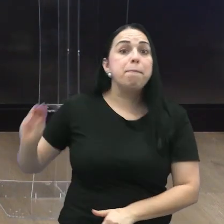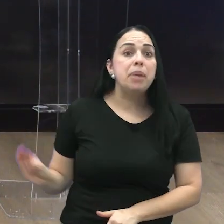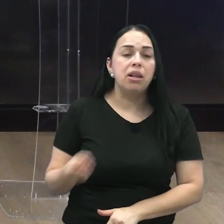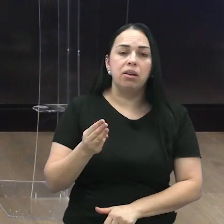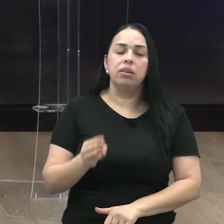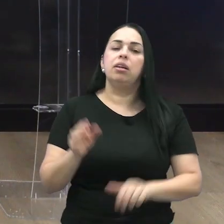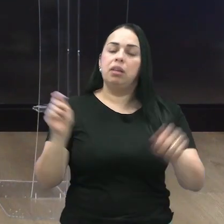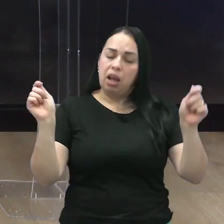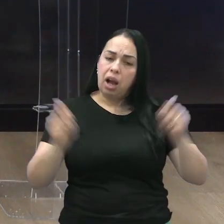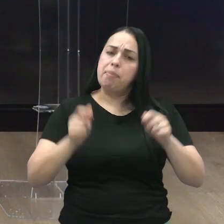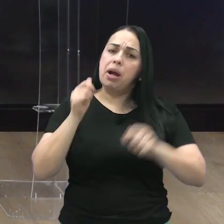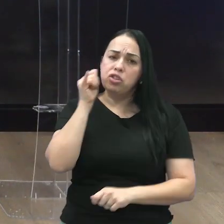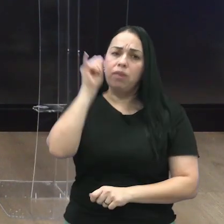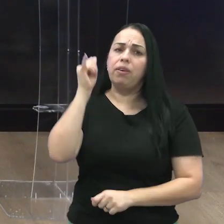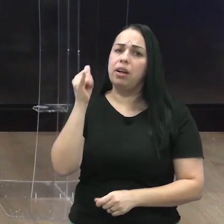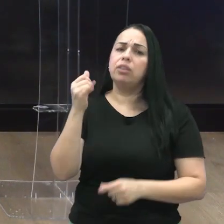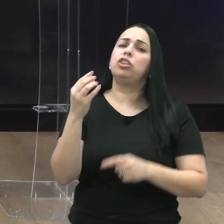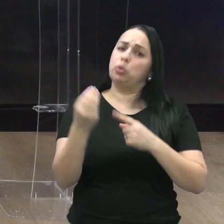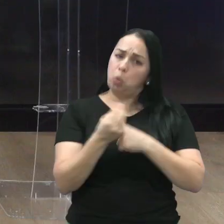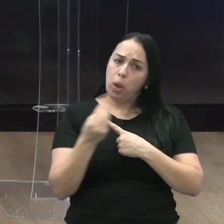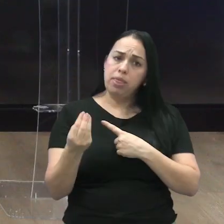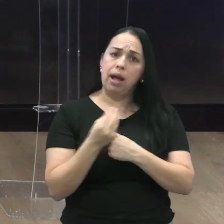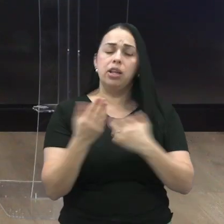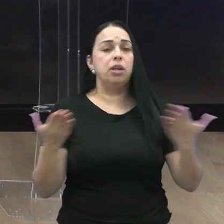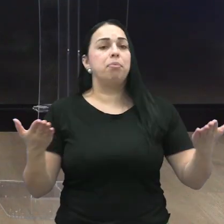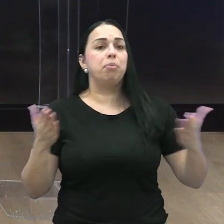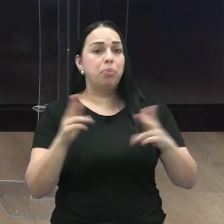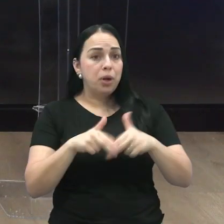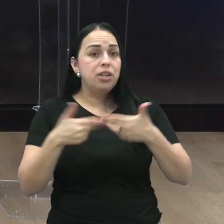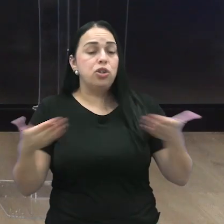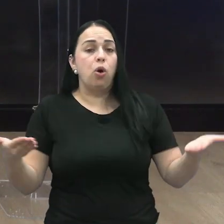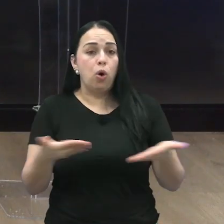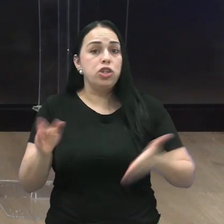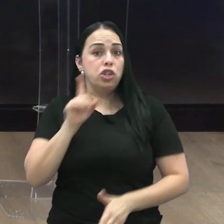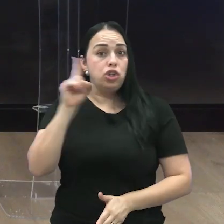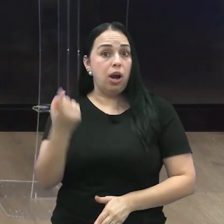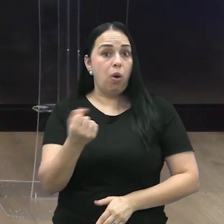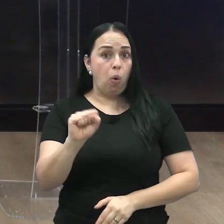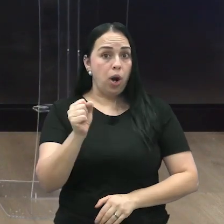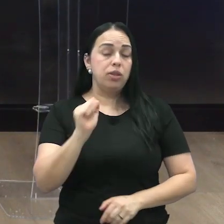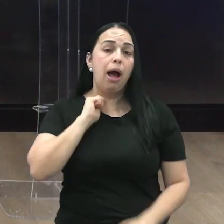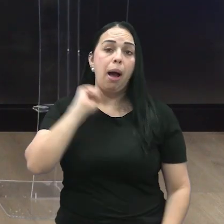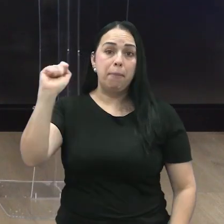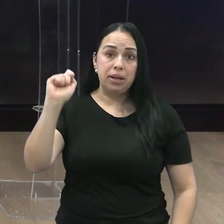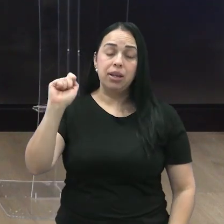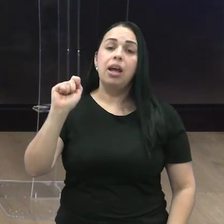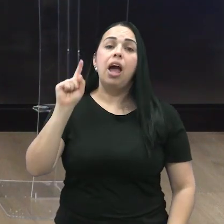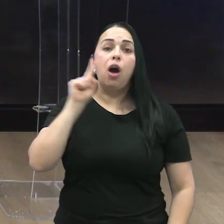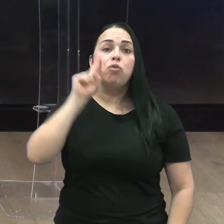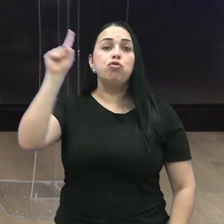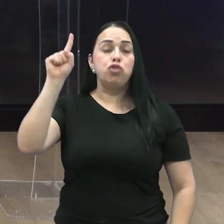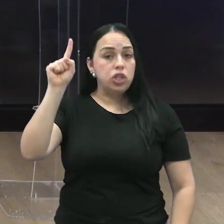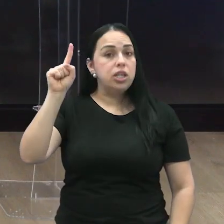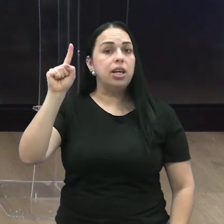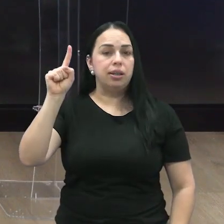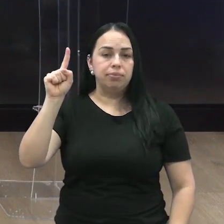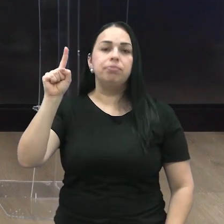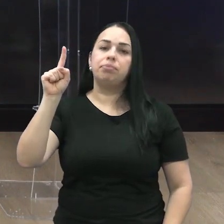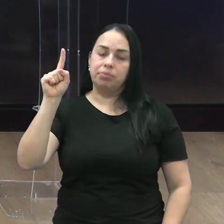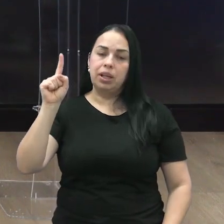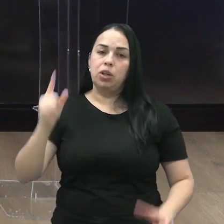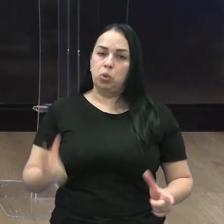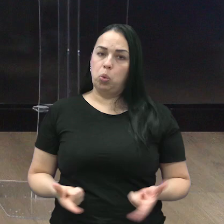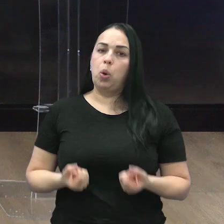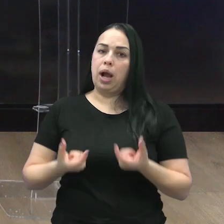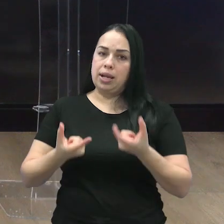ser evitados com ações preventivas. E hoje, 8 de abril, foi escolhido como o Dia Mundial